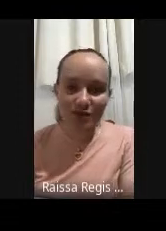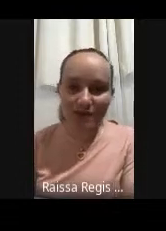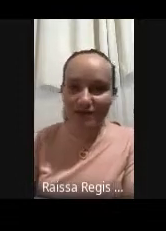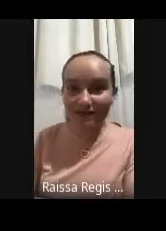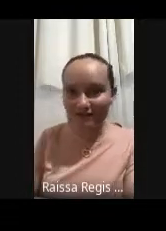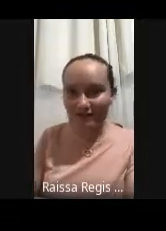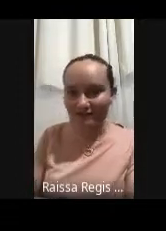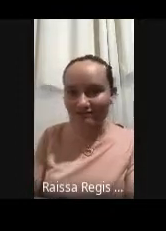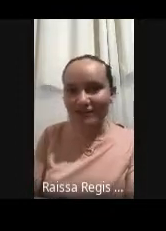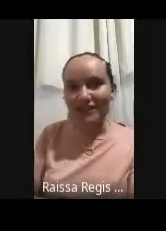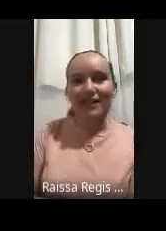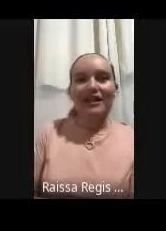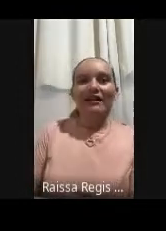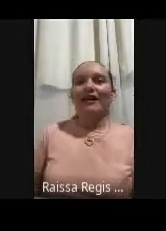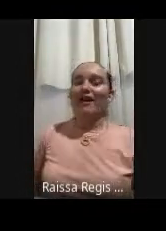registrar os passos da dança.